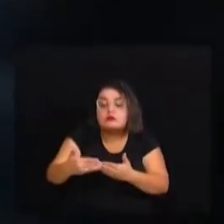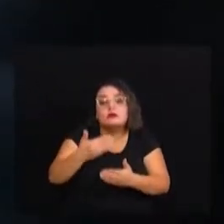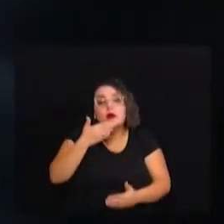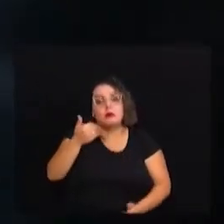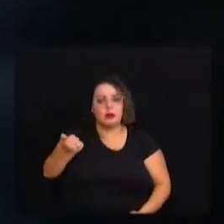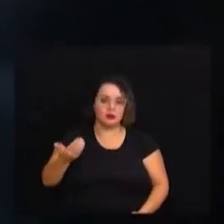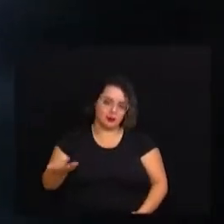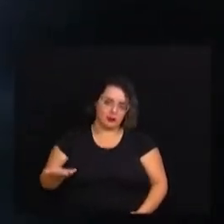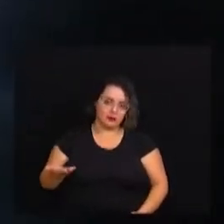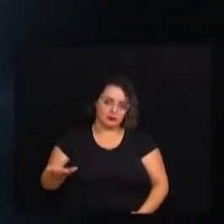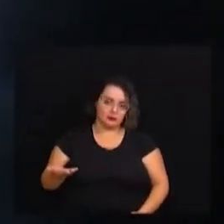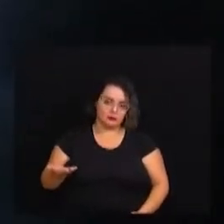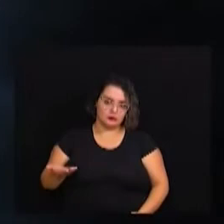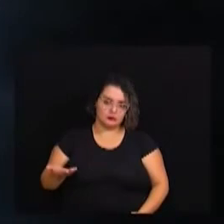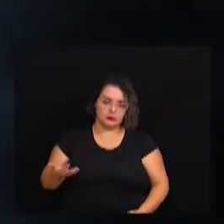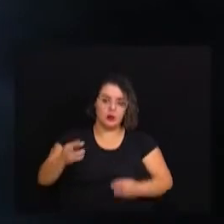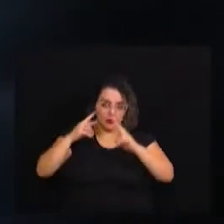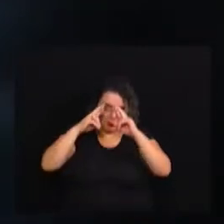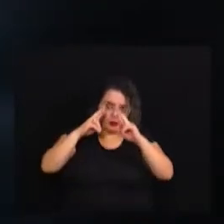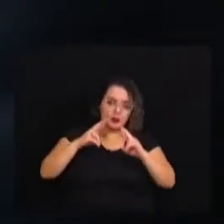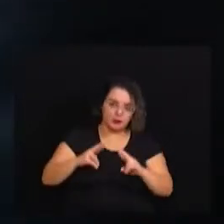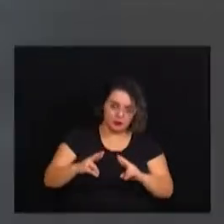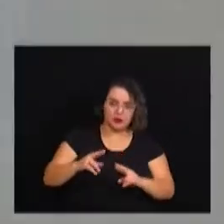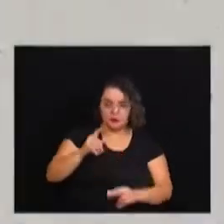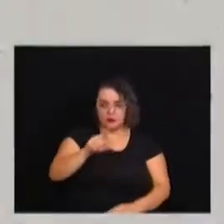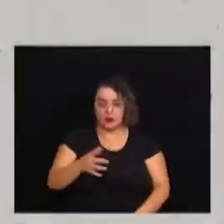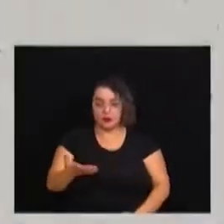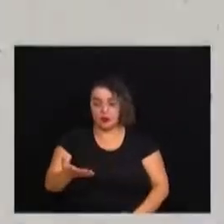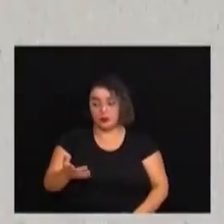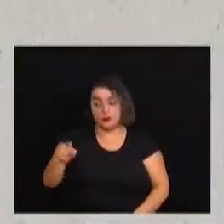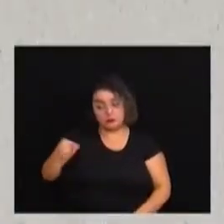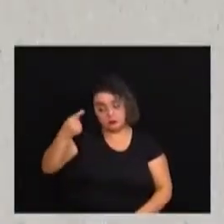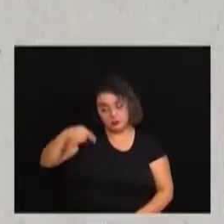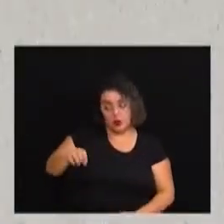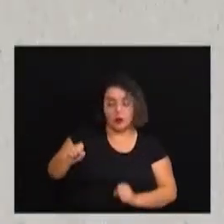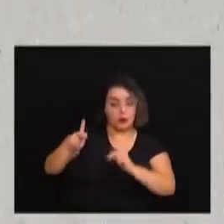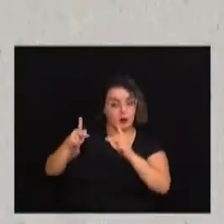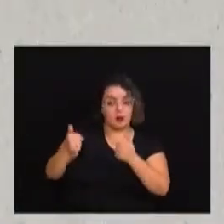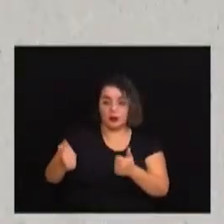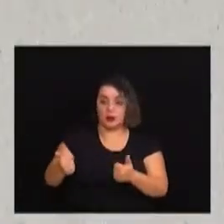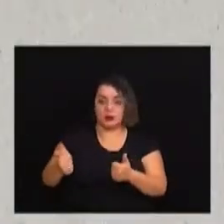para melhorar? E o respeito da outra parte? Peraí, esse é o seu perfil, ok,